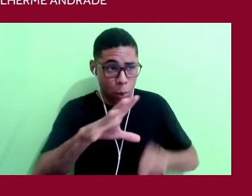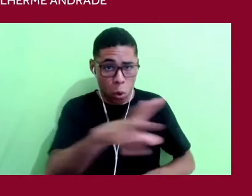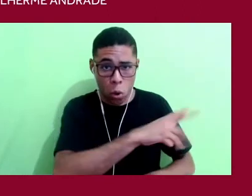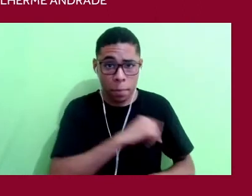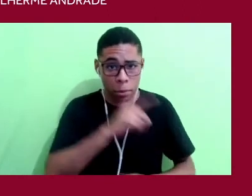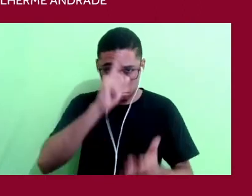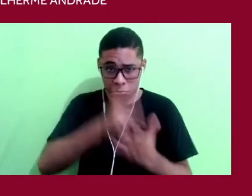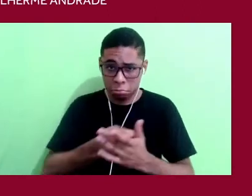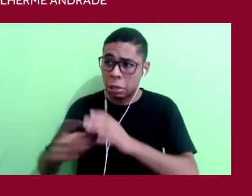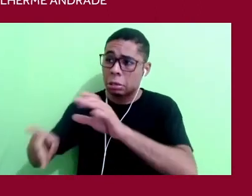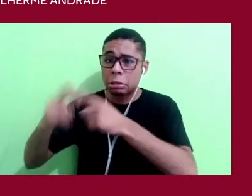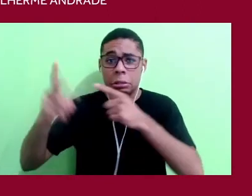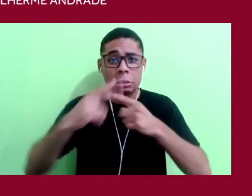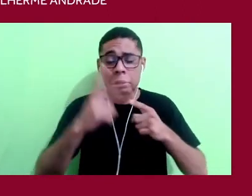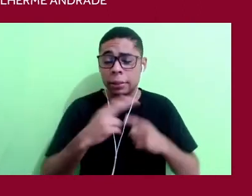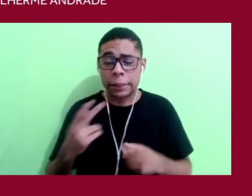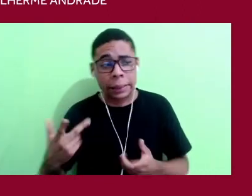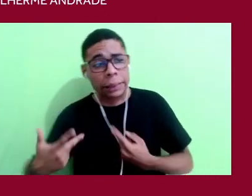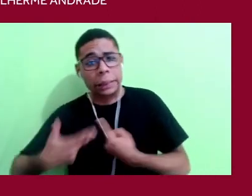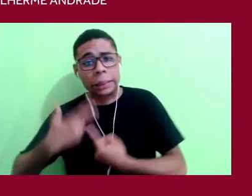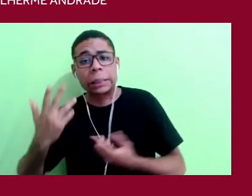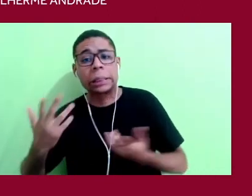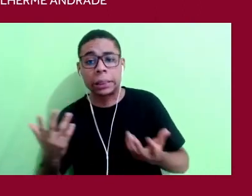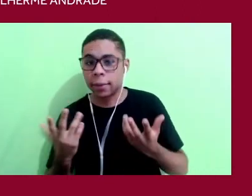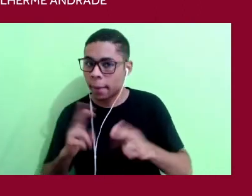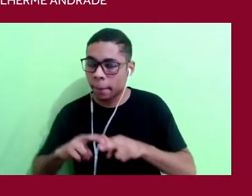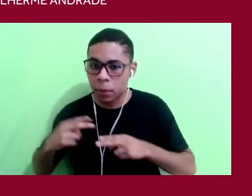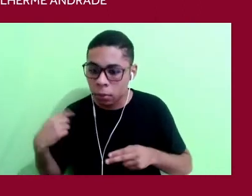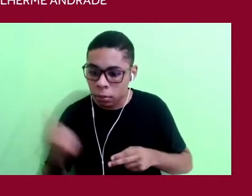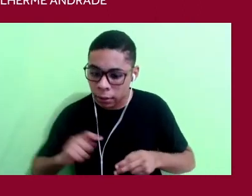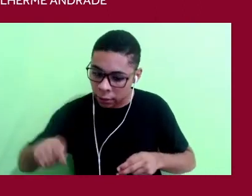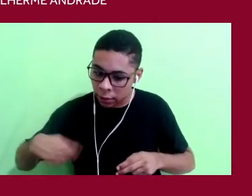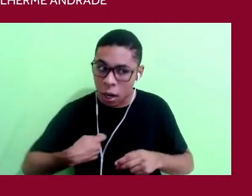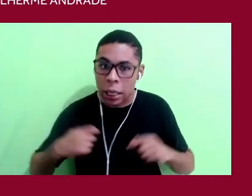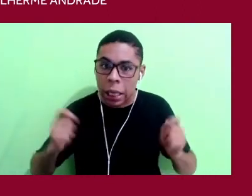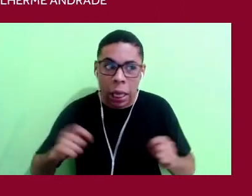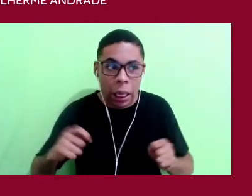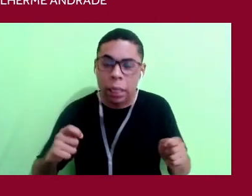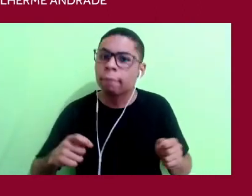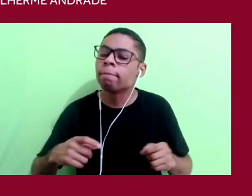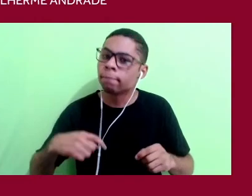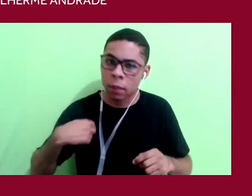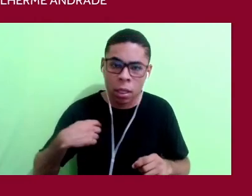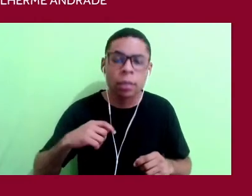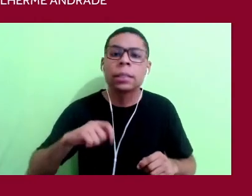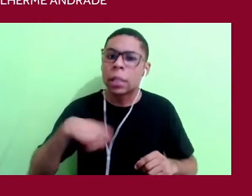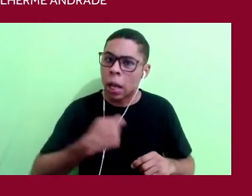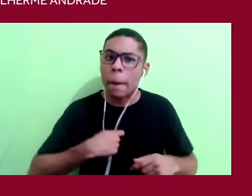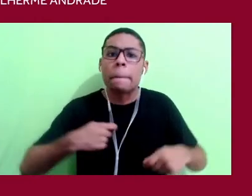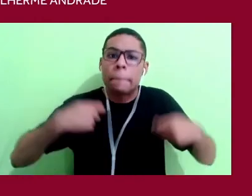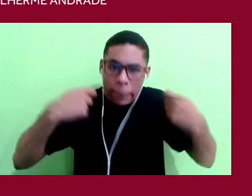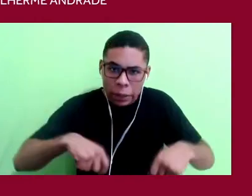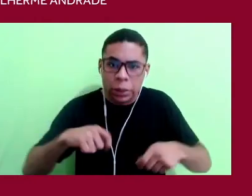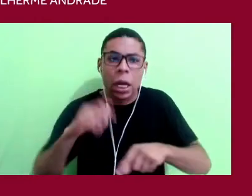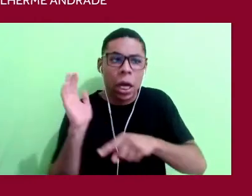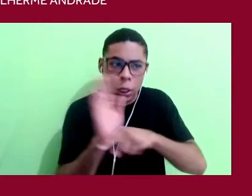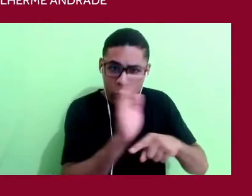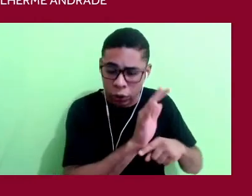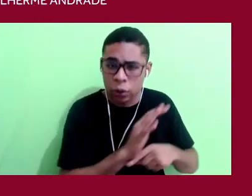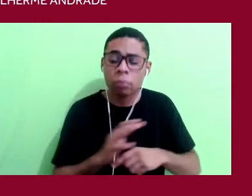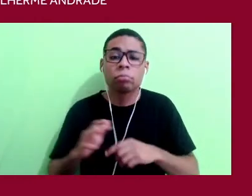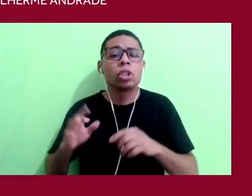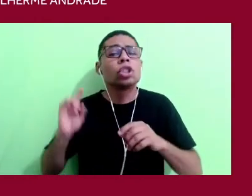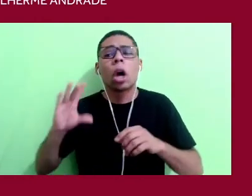comunidade, quanto mais a gente é necessário para a nossa comunidade, não só nas mídias sociais, gente, mas as mídias sociais podem auxiliar